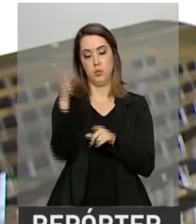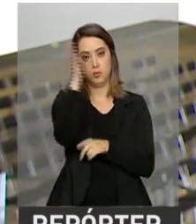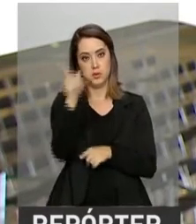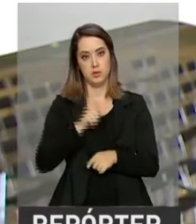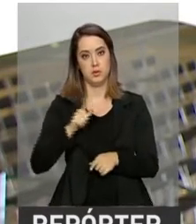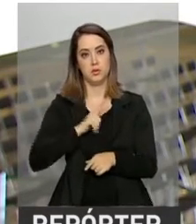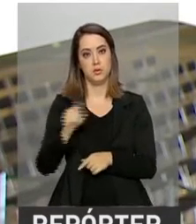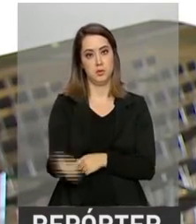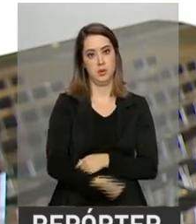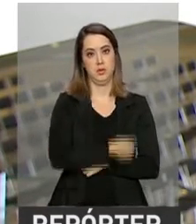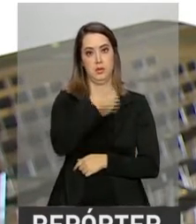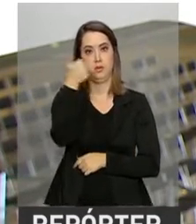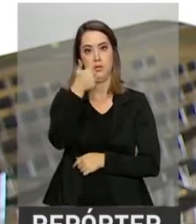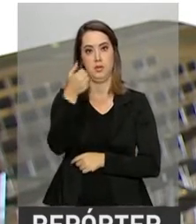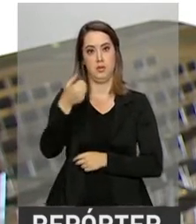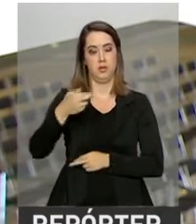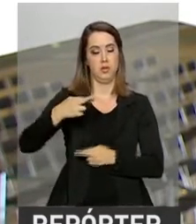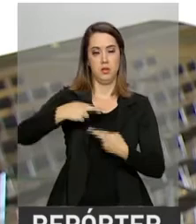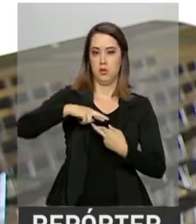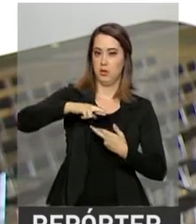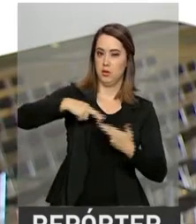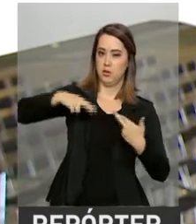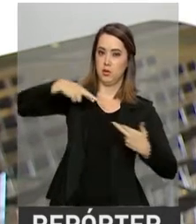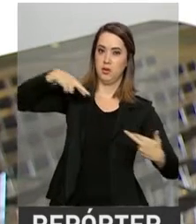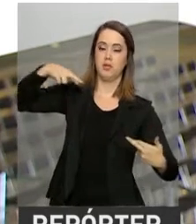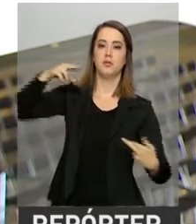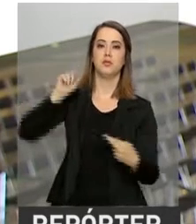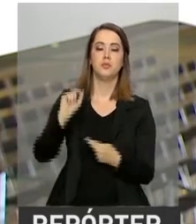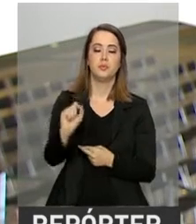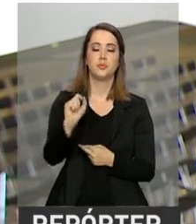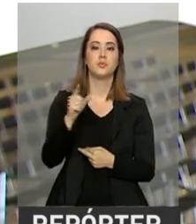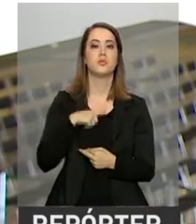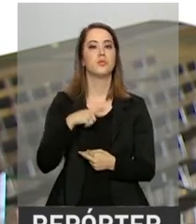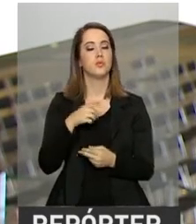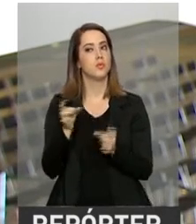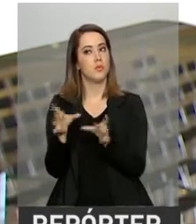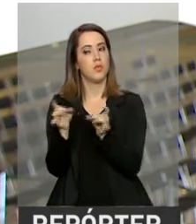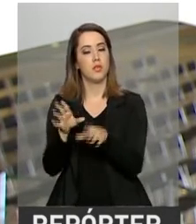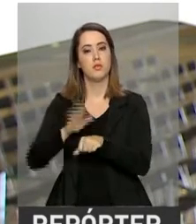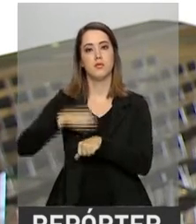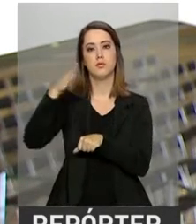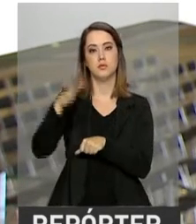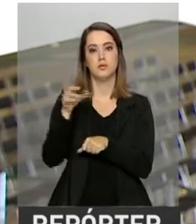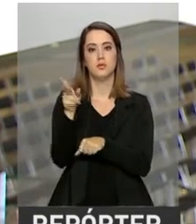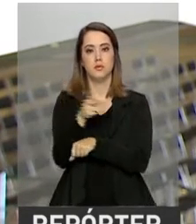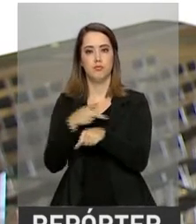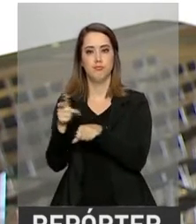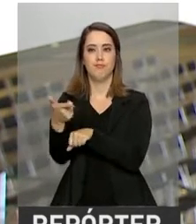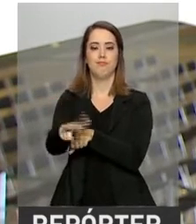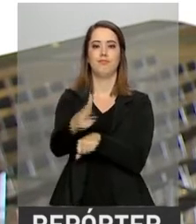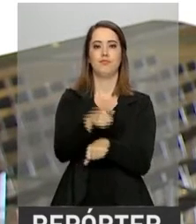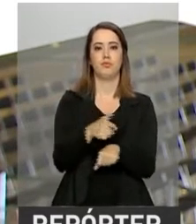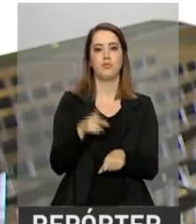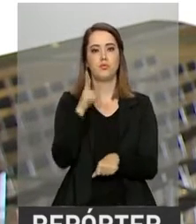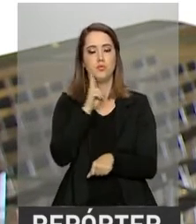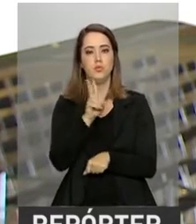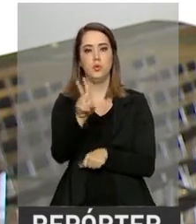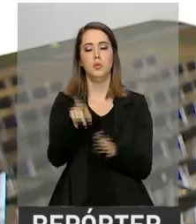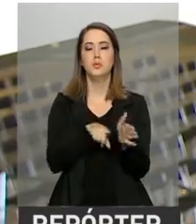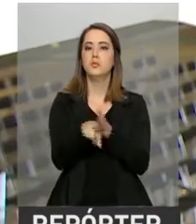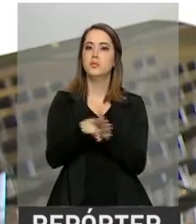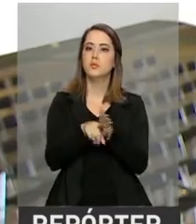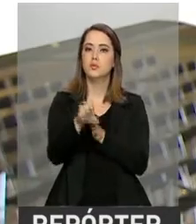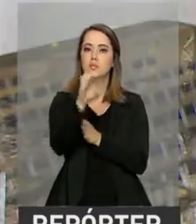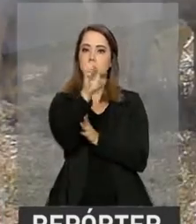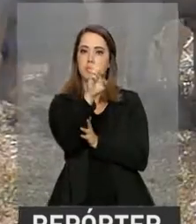genético é conquistar mais mercados no exterior é o que mostra uma pesquisa que vem sendo feita pela embrapa